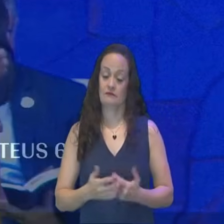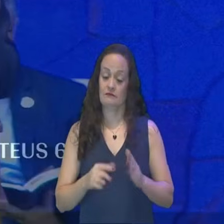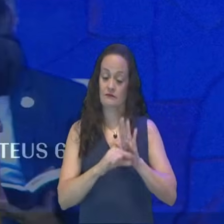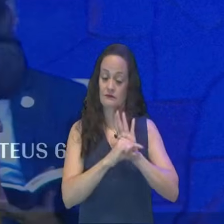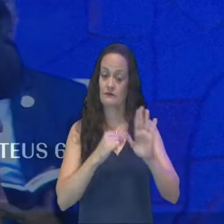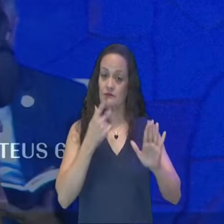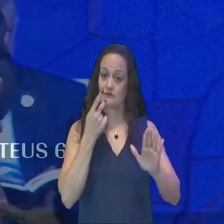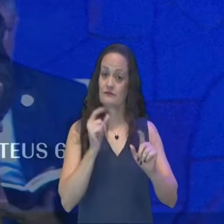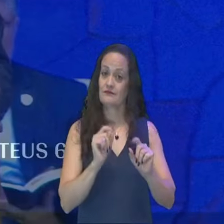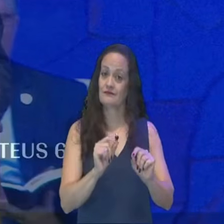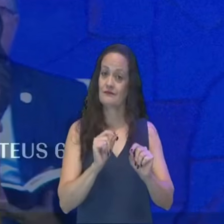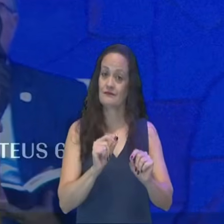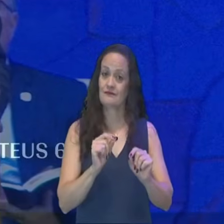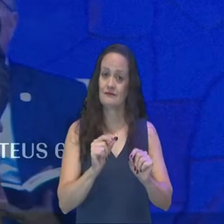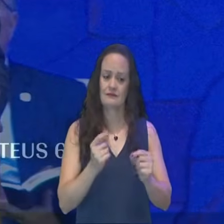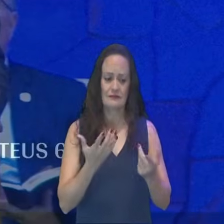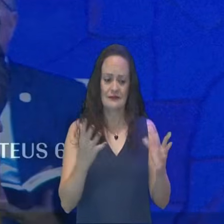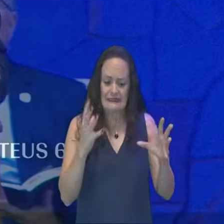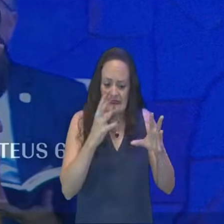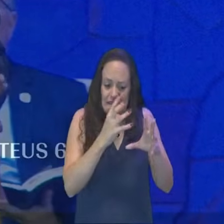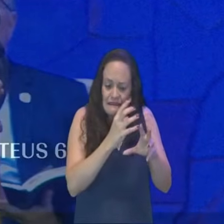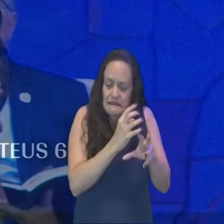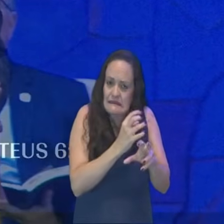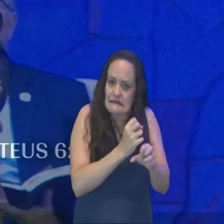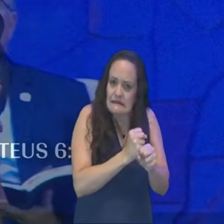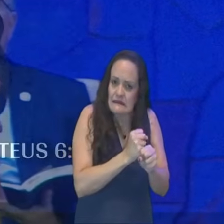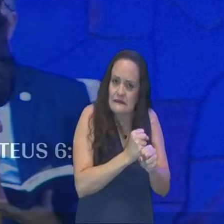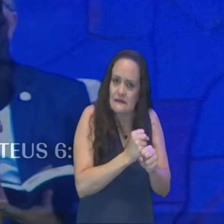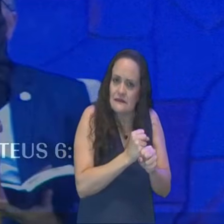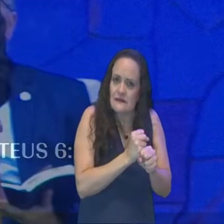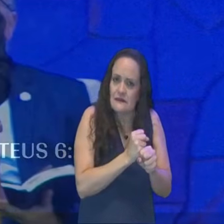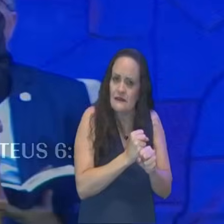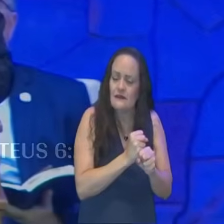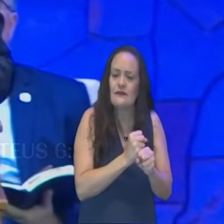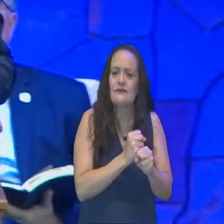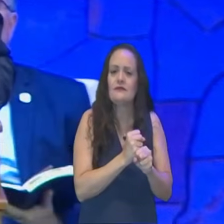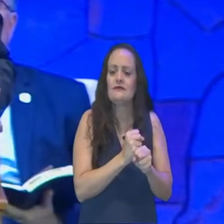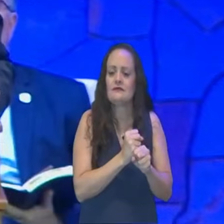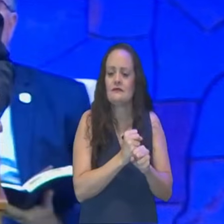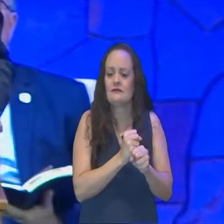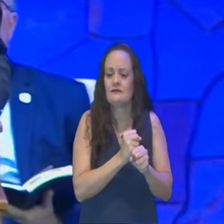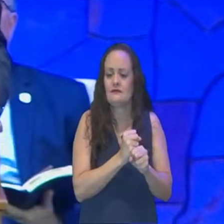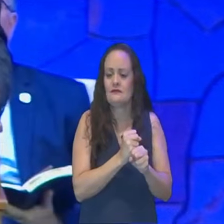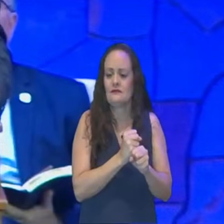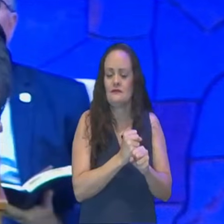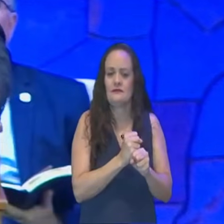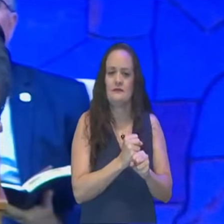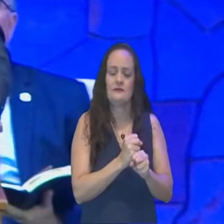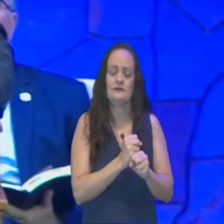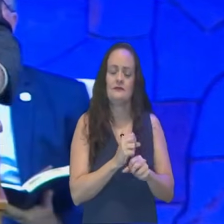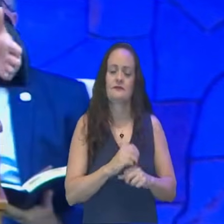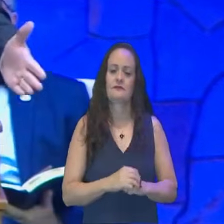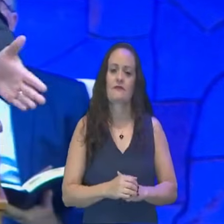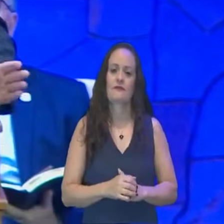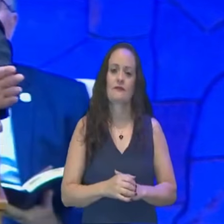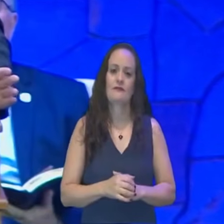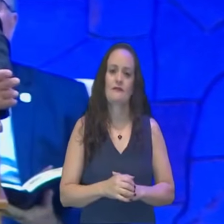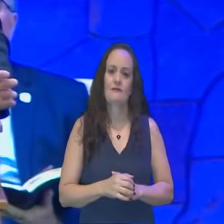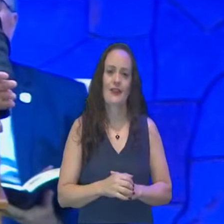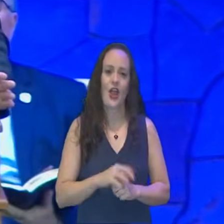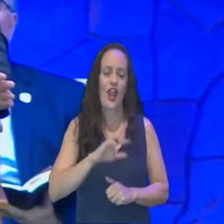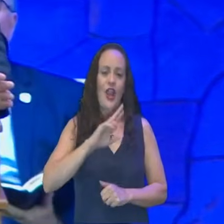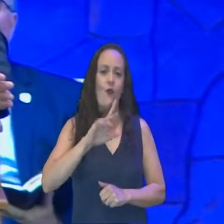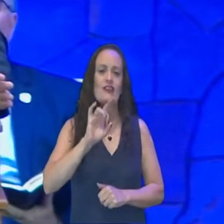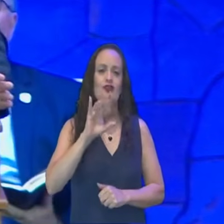ela reside num princípio muito solene, que não é apenas saber que se está no